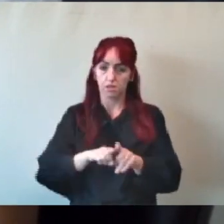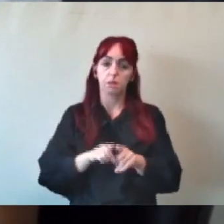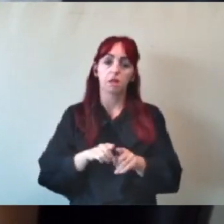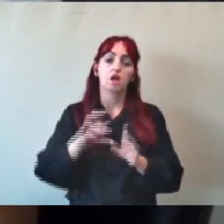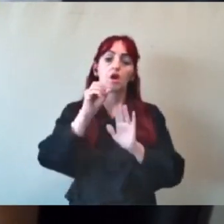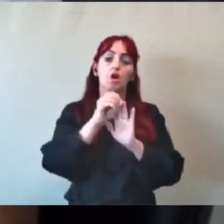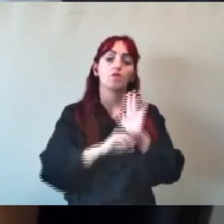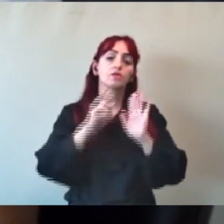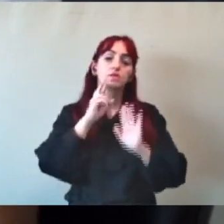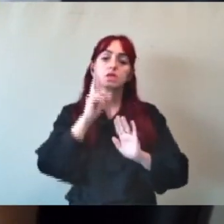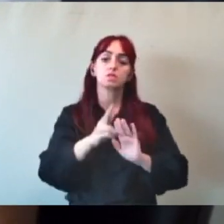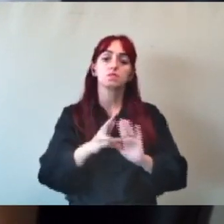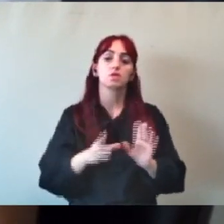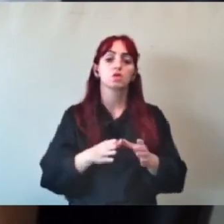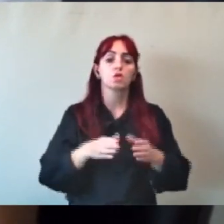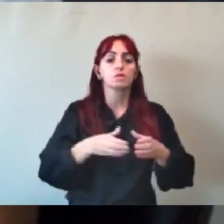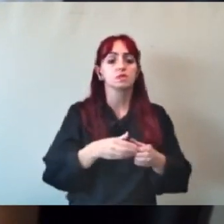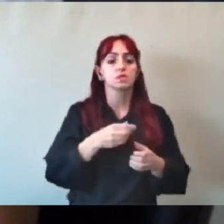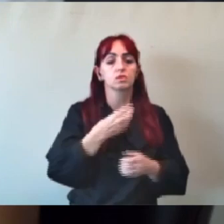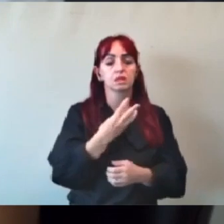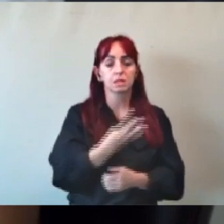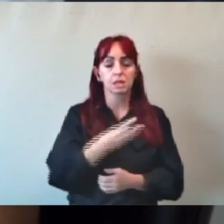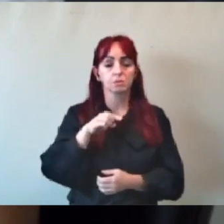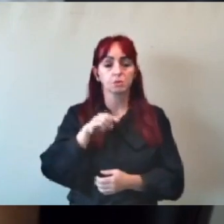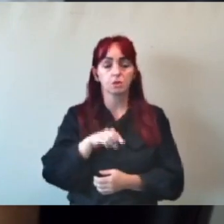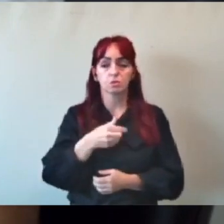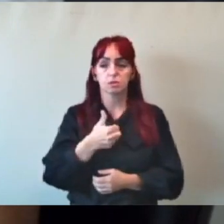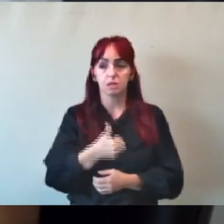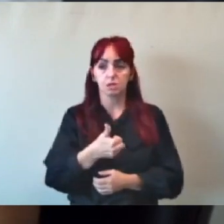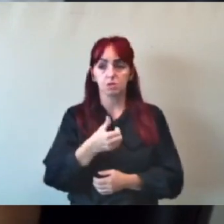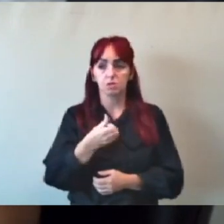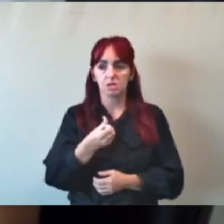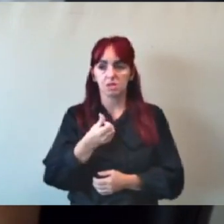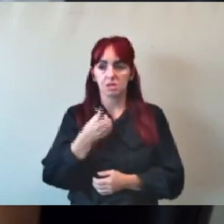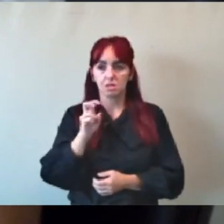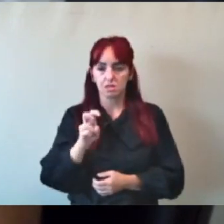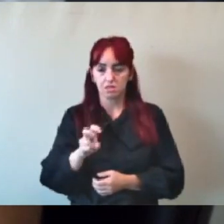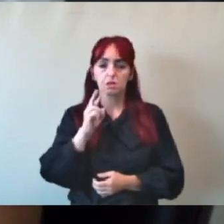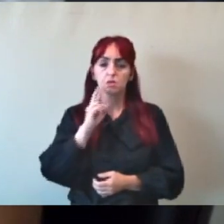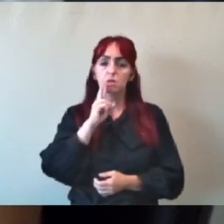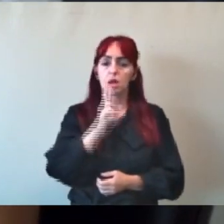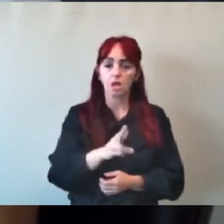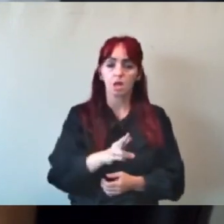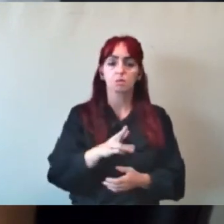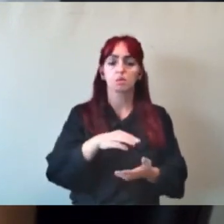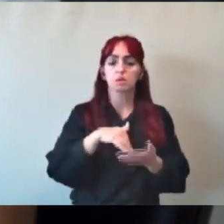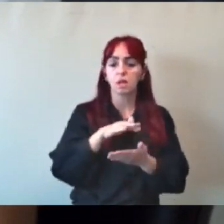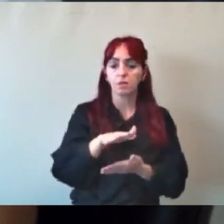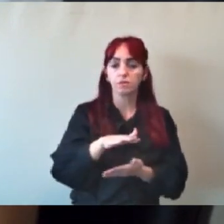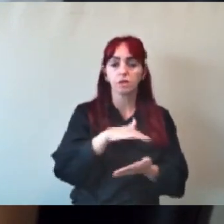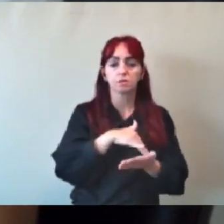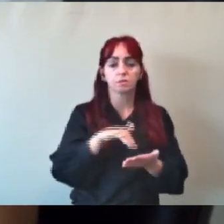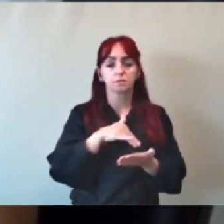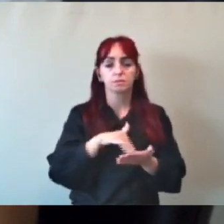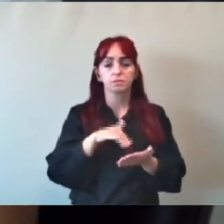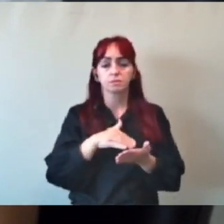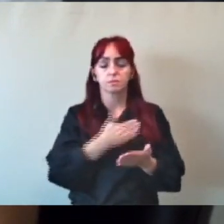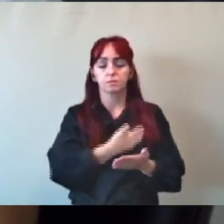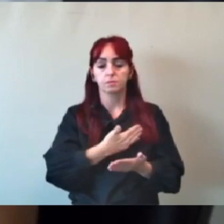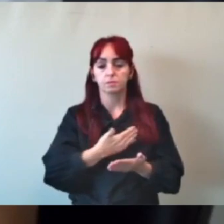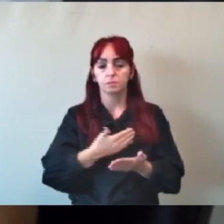comissão 3.165. Resposta enviada pelo secretário municipal adjunto de governo,